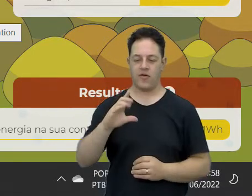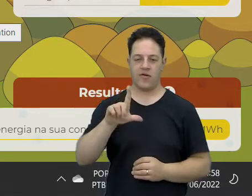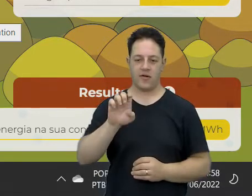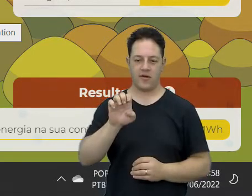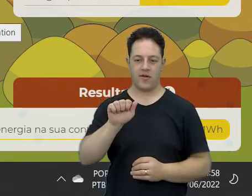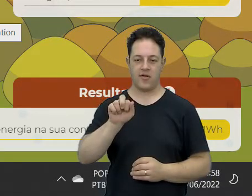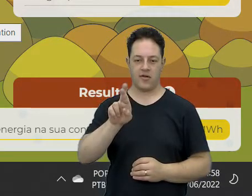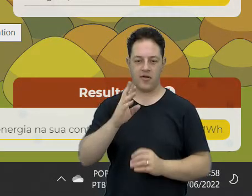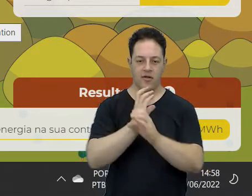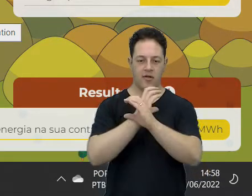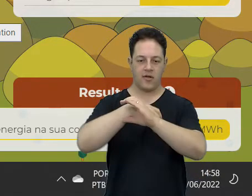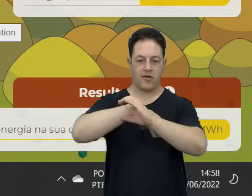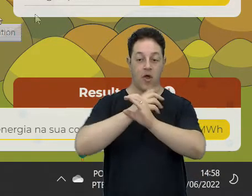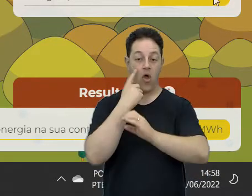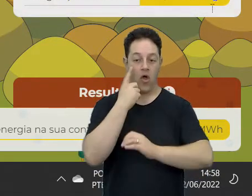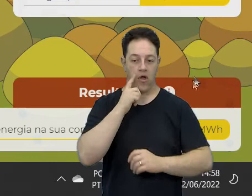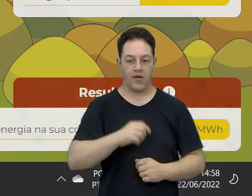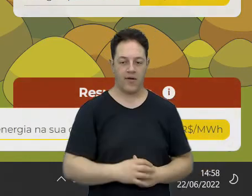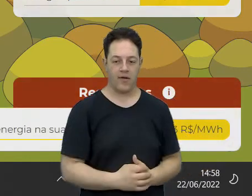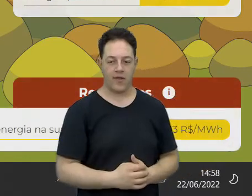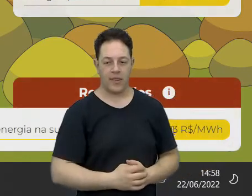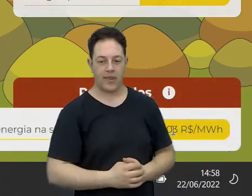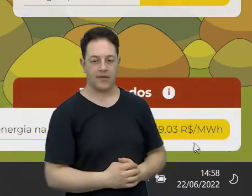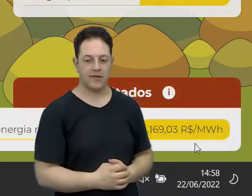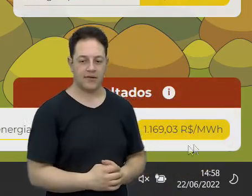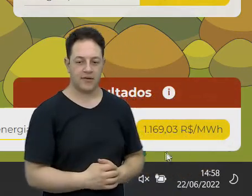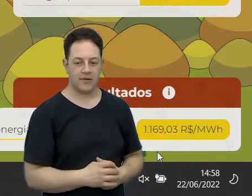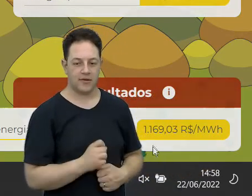mais caro. E quanto ficou o preço pro cidadão?